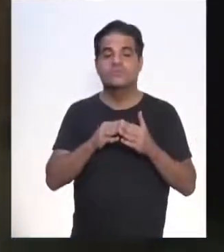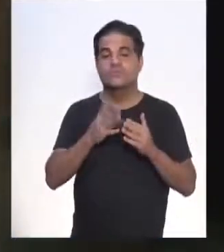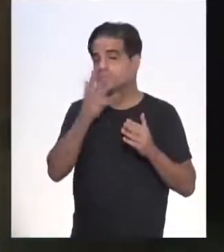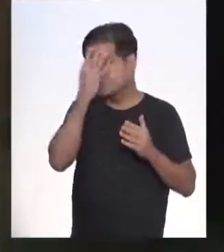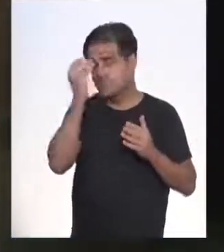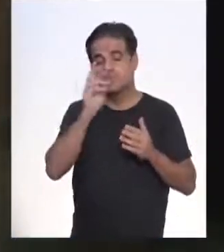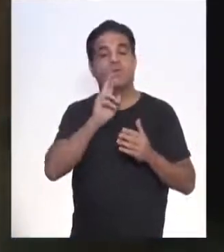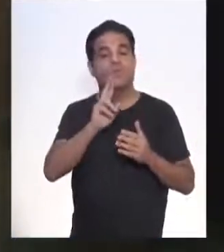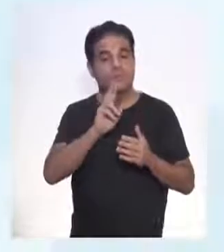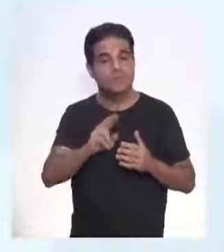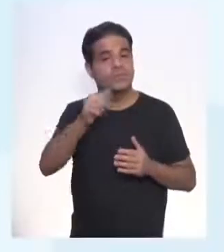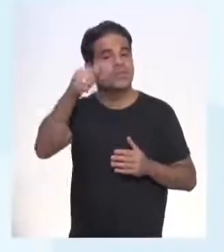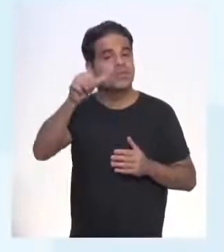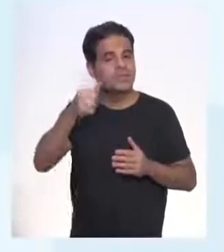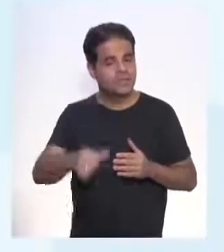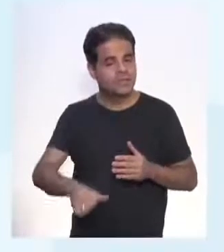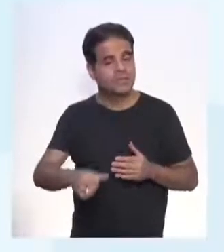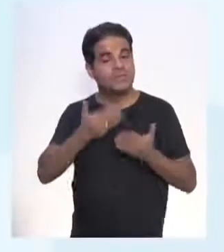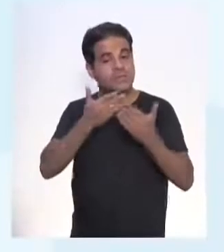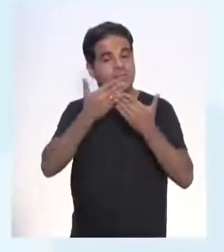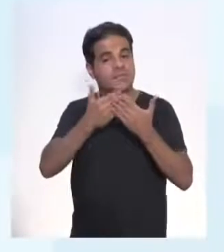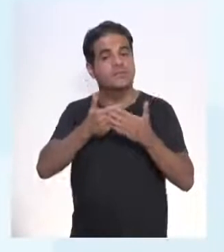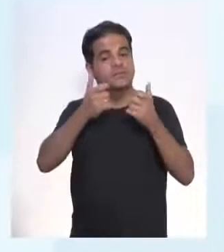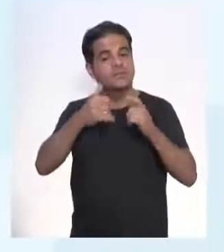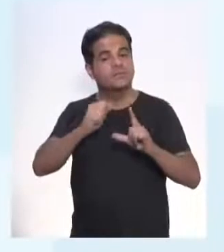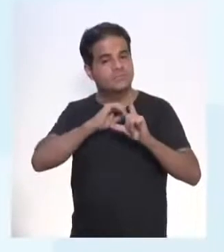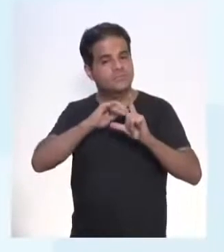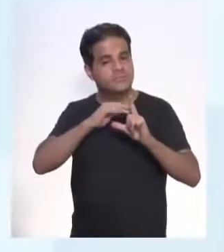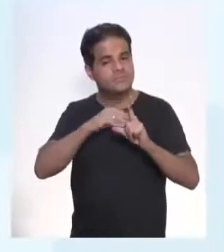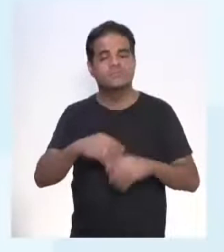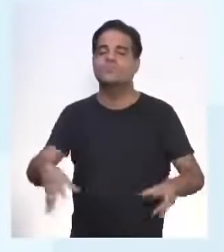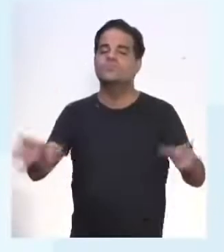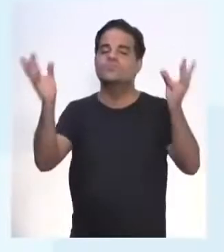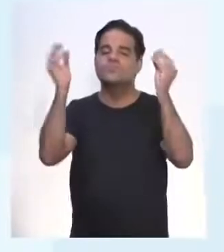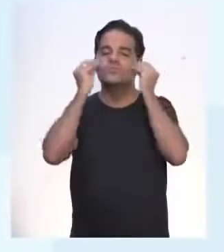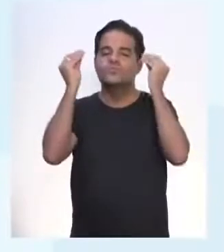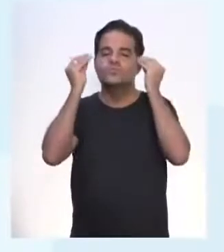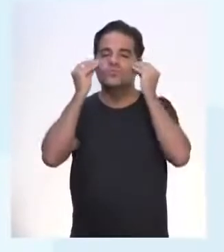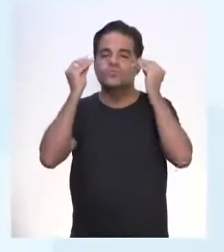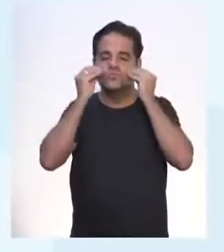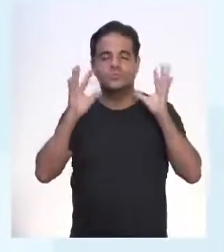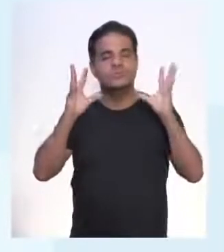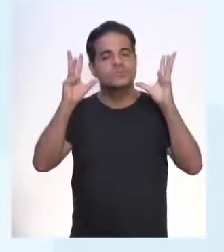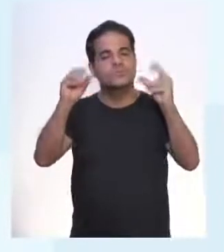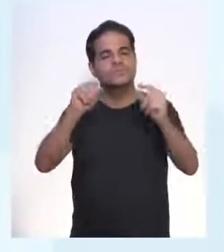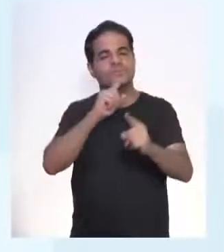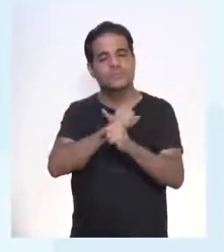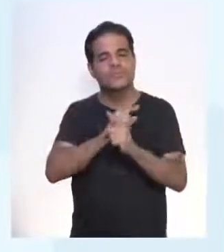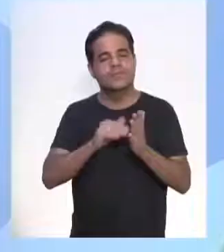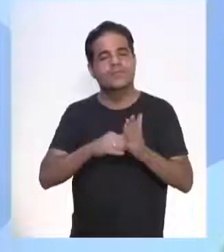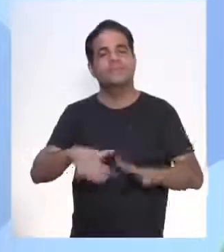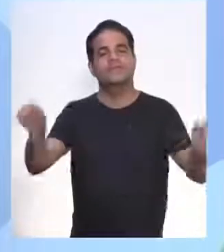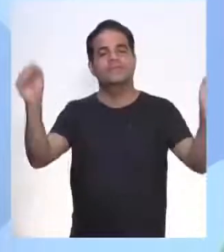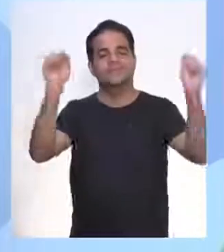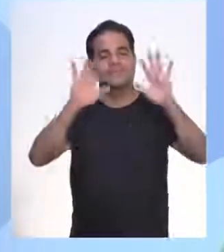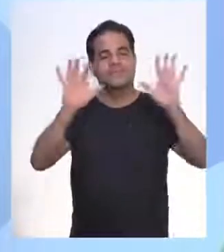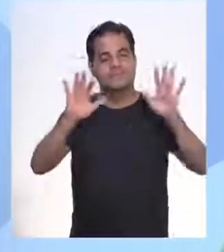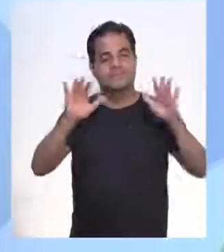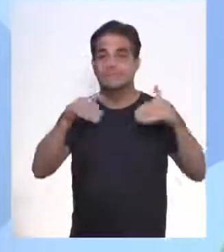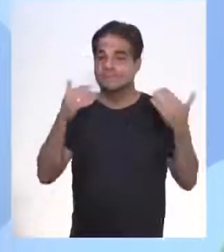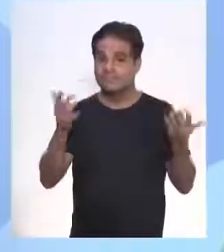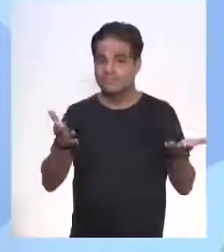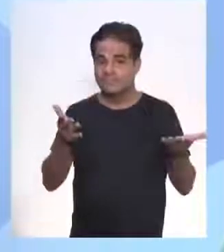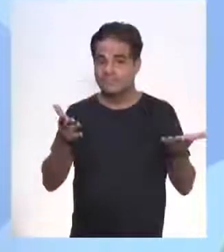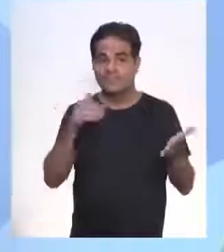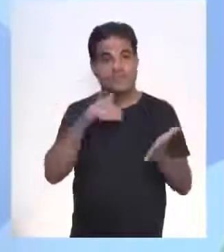de responder à avaliação sobre a aula. Um grande, grande, grande beijo a todos. Até mais. Então,